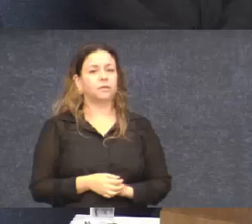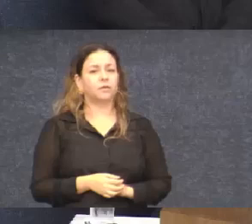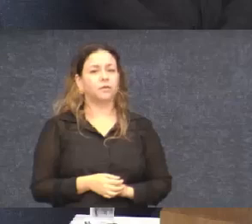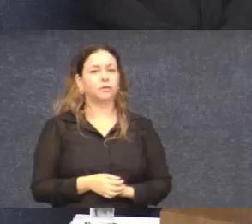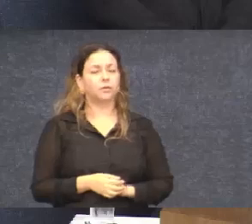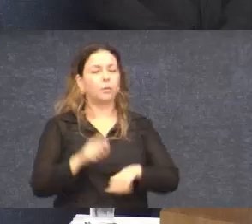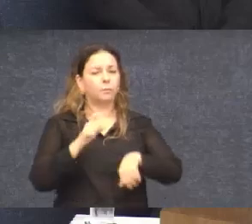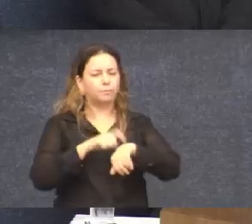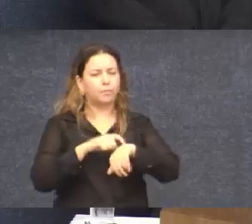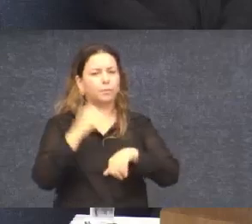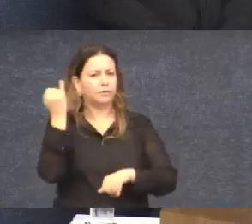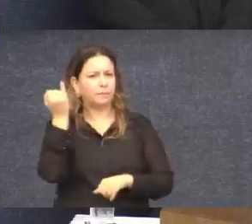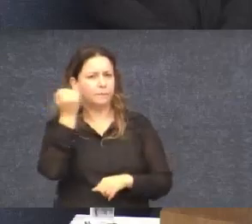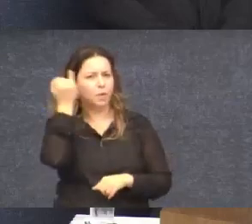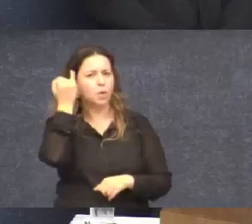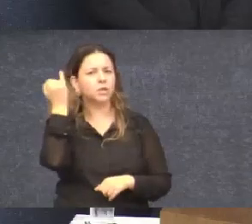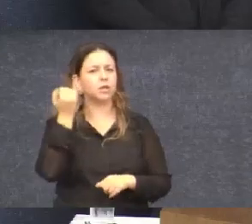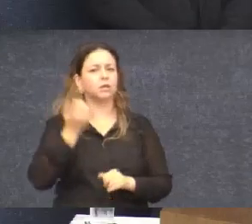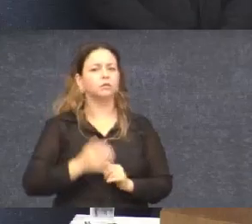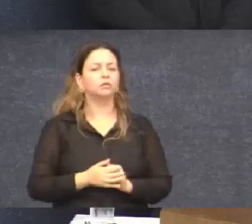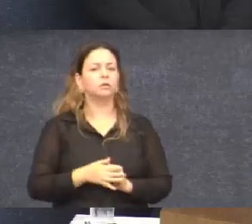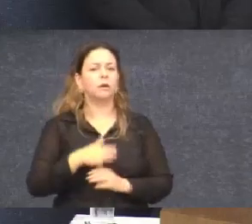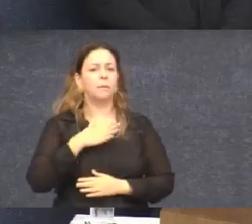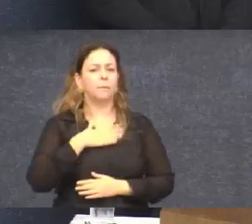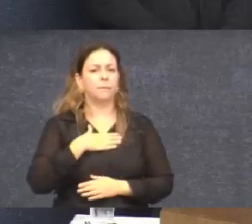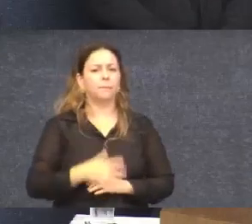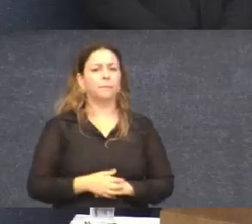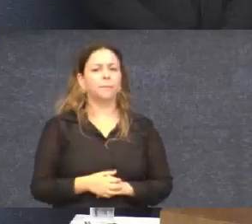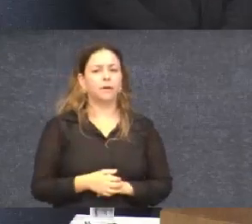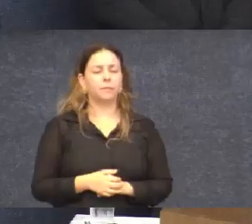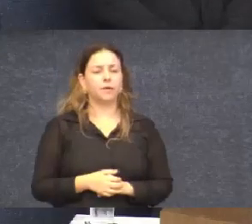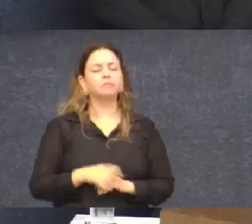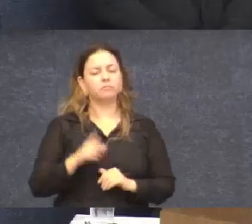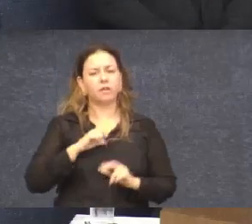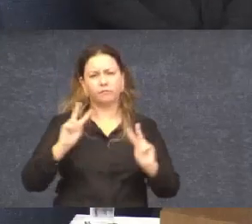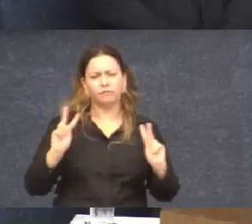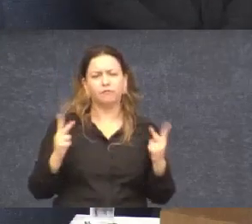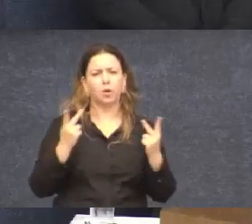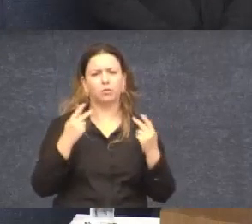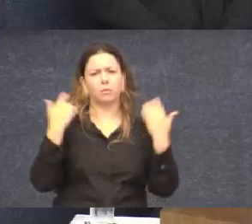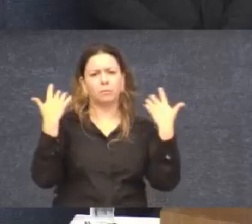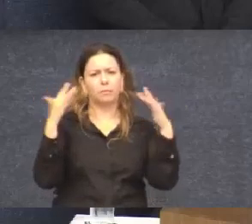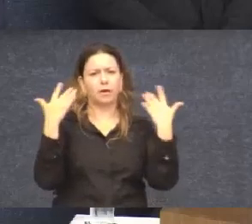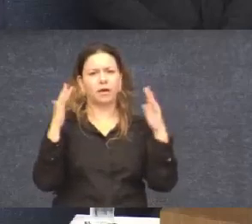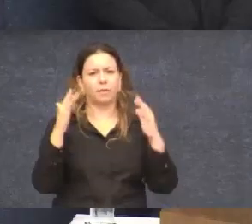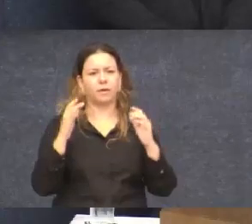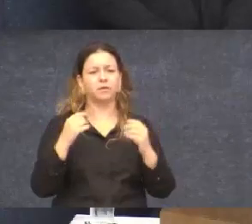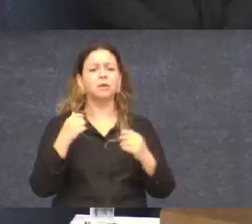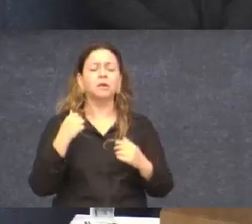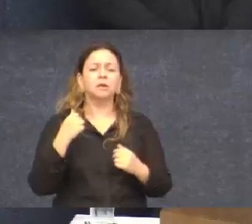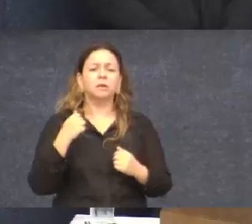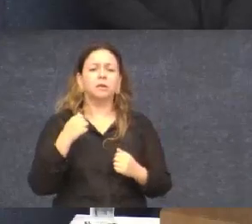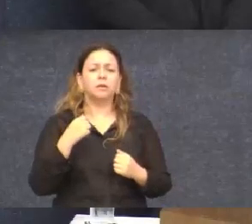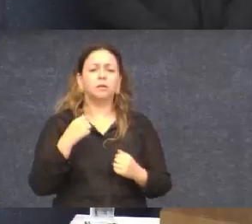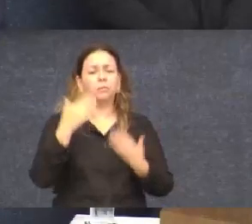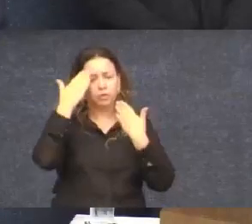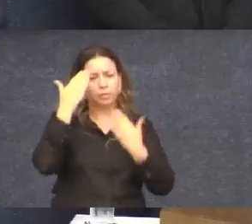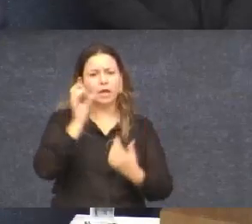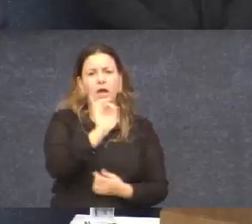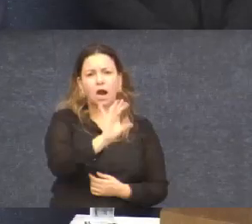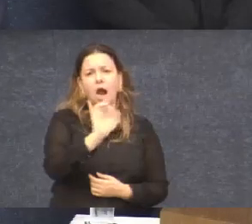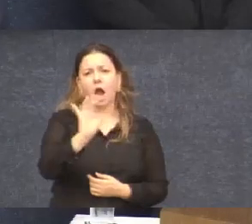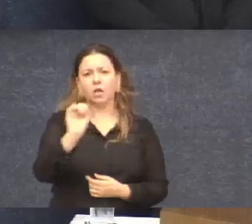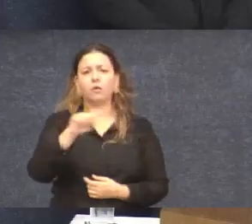tão importante como esse, para mim, me engrandece, me enriquece, parabéns. Tenho certeza que cada um de vocês que estão recebendo